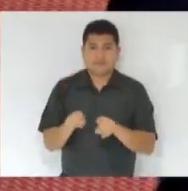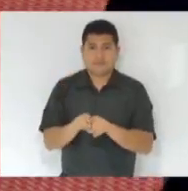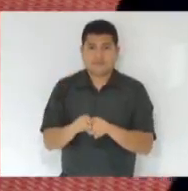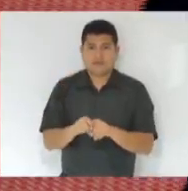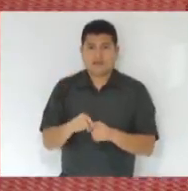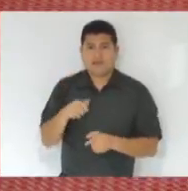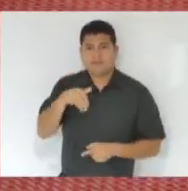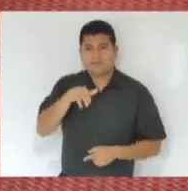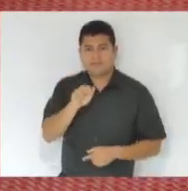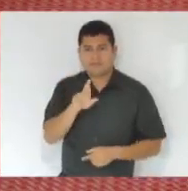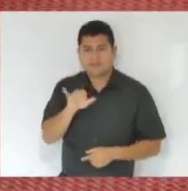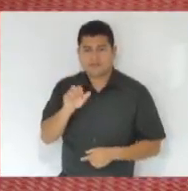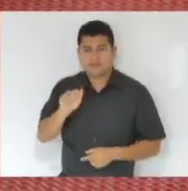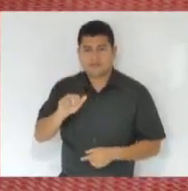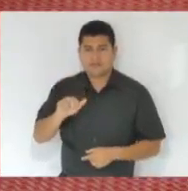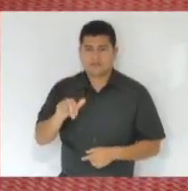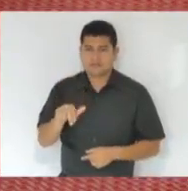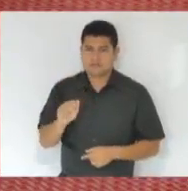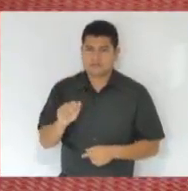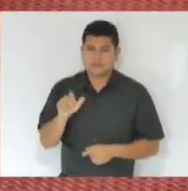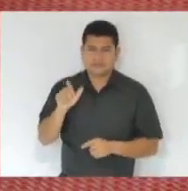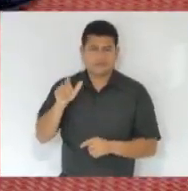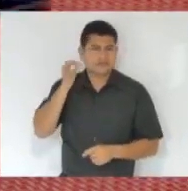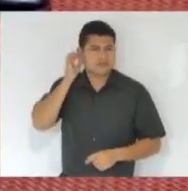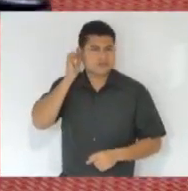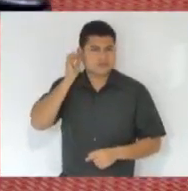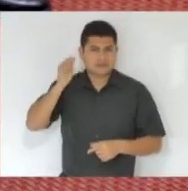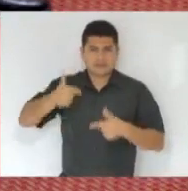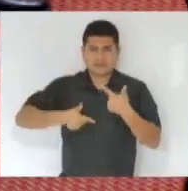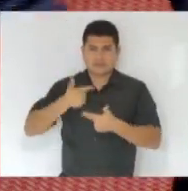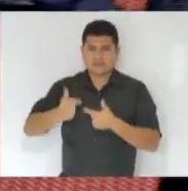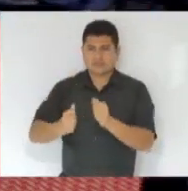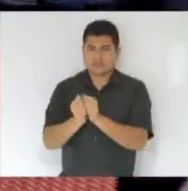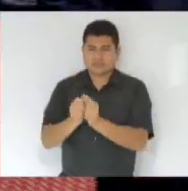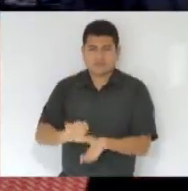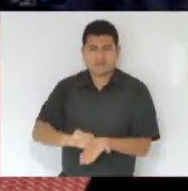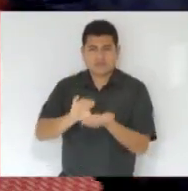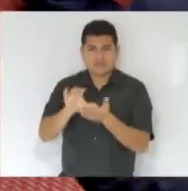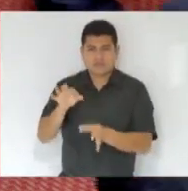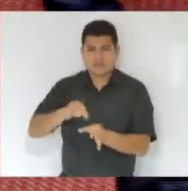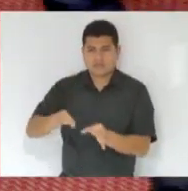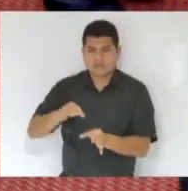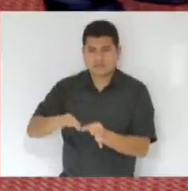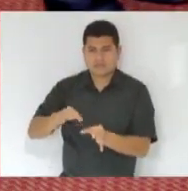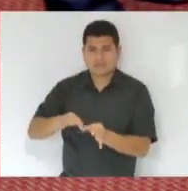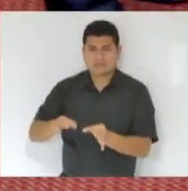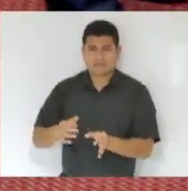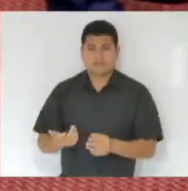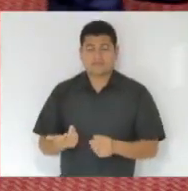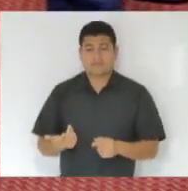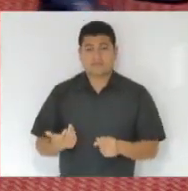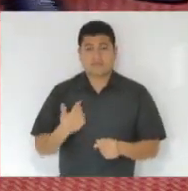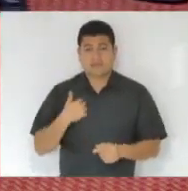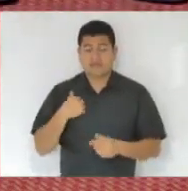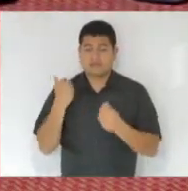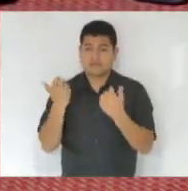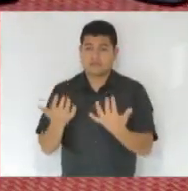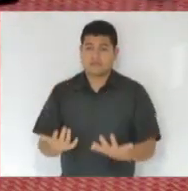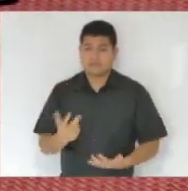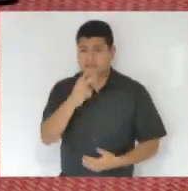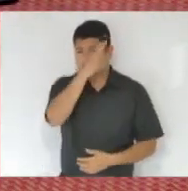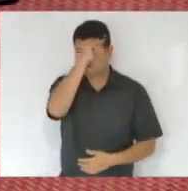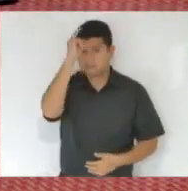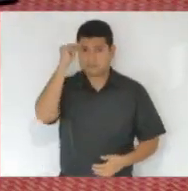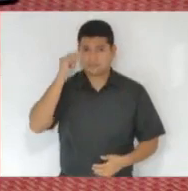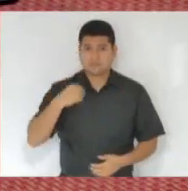excelente trabalho junto ao Conselho das Entidades lá. E dizer, prefeito, que